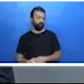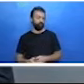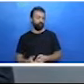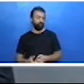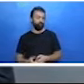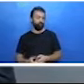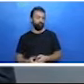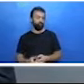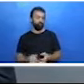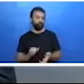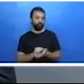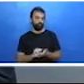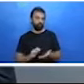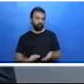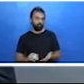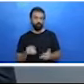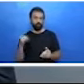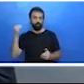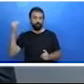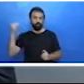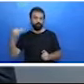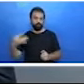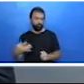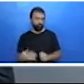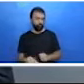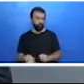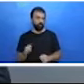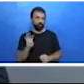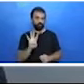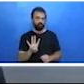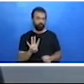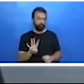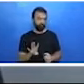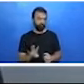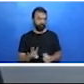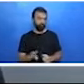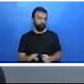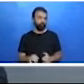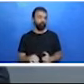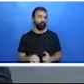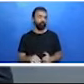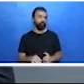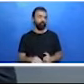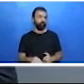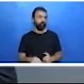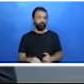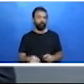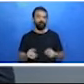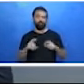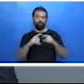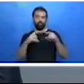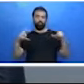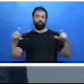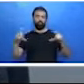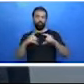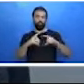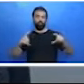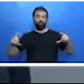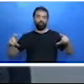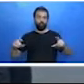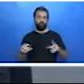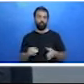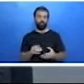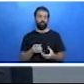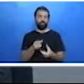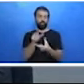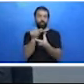Vamos falar sobre a tarefa. O exercício 4. As sílabas de 4 versos do poema A História do Cordel